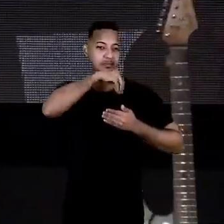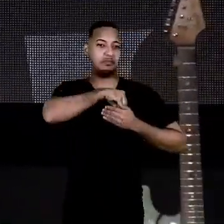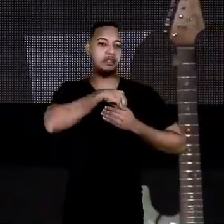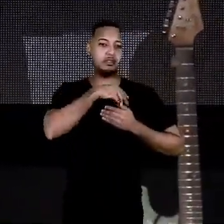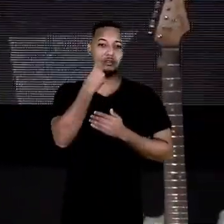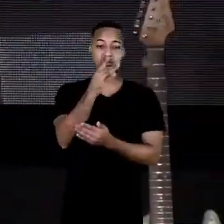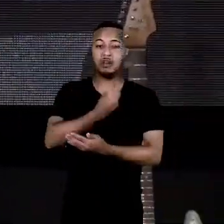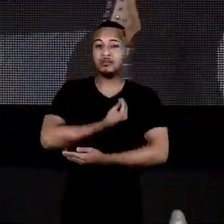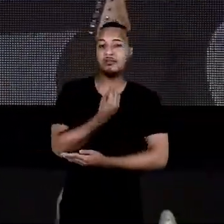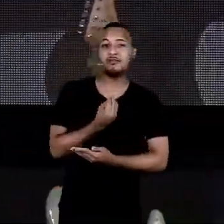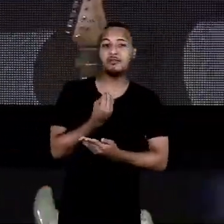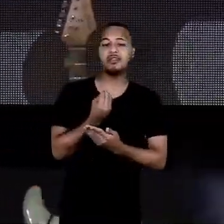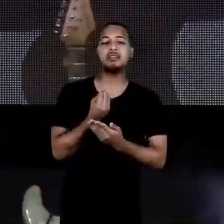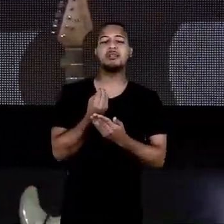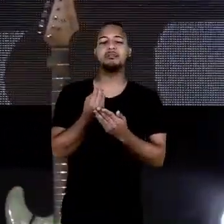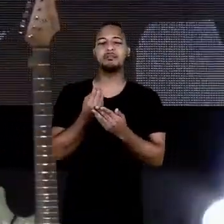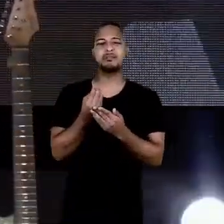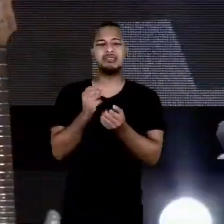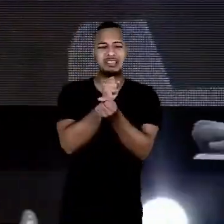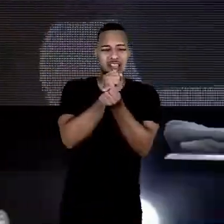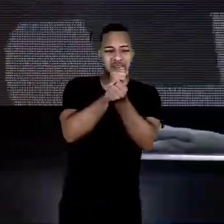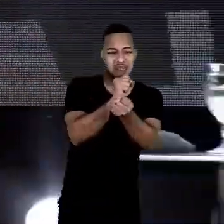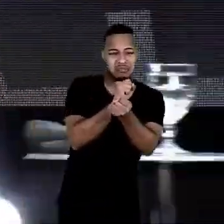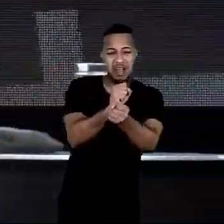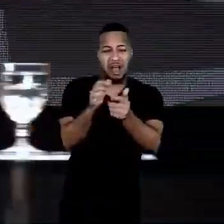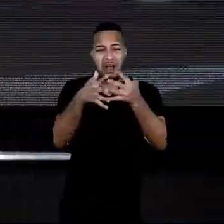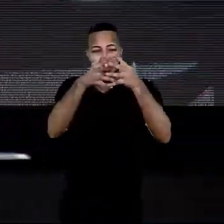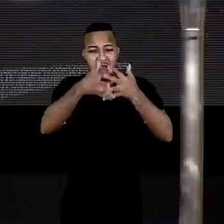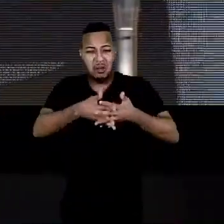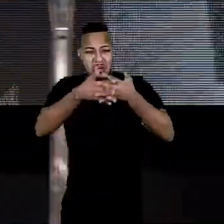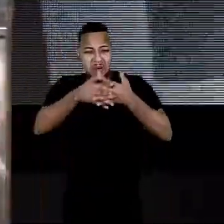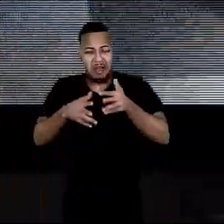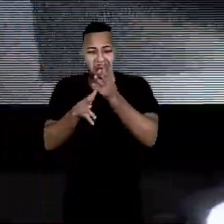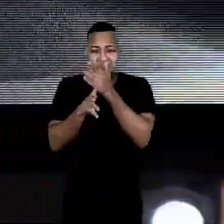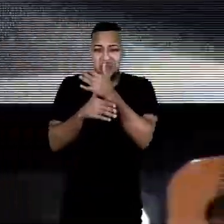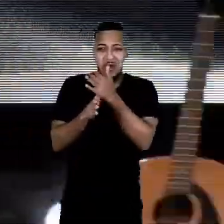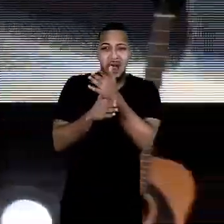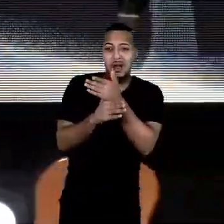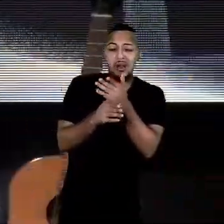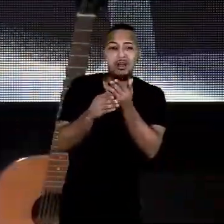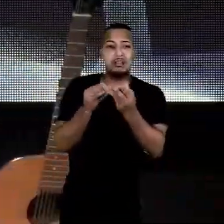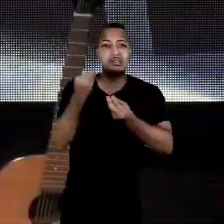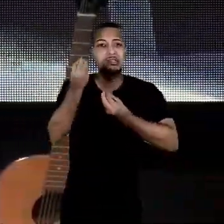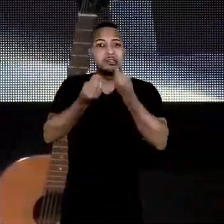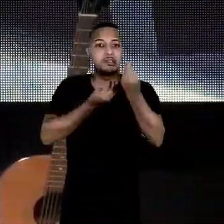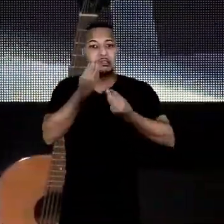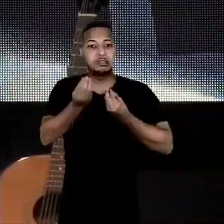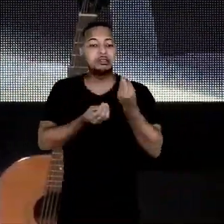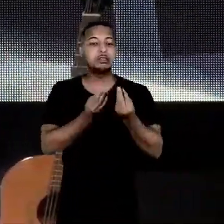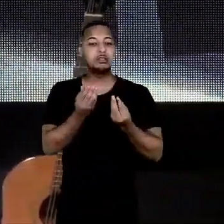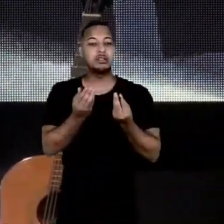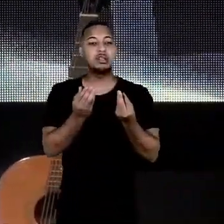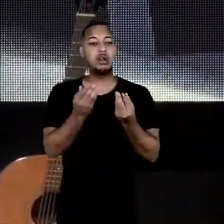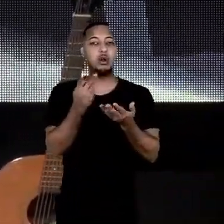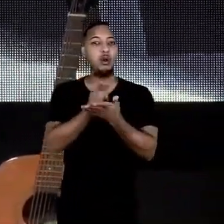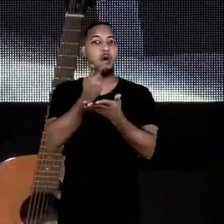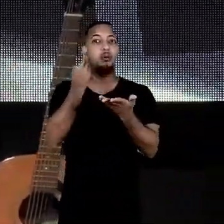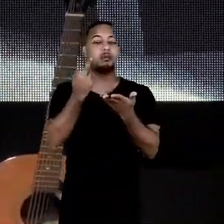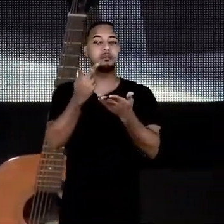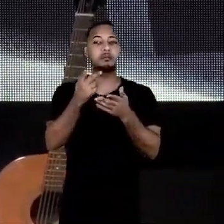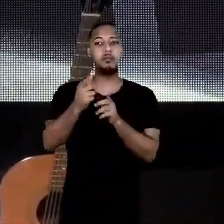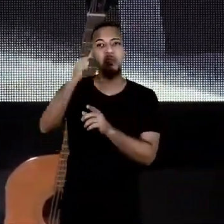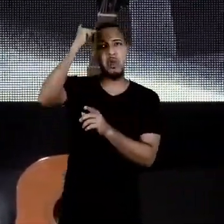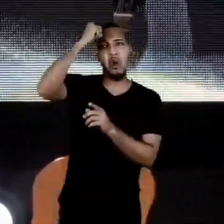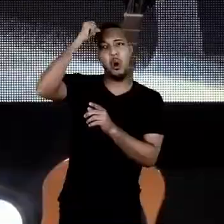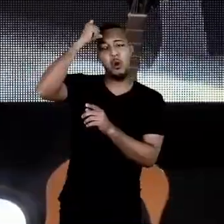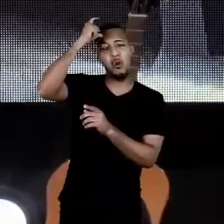e você aceitou. E você perdeu o caminho, você perdeu a rota. Pastor, mas como é que isso acontece? Ei, o diabo tenta